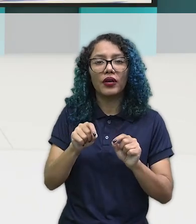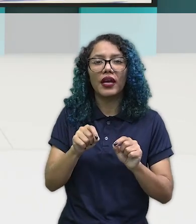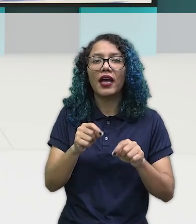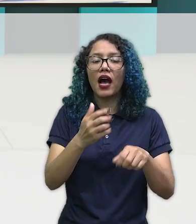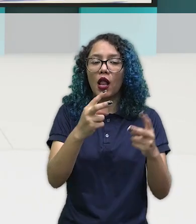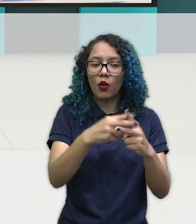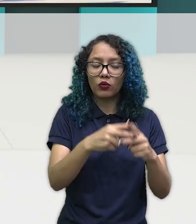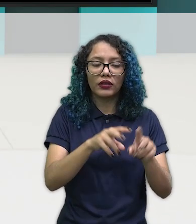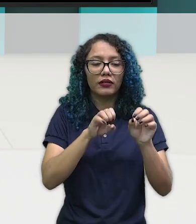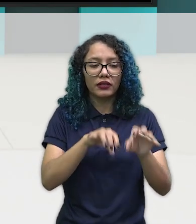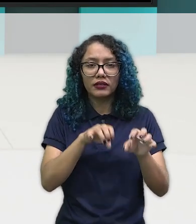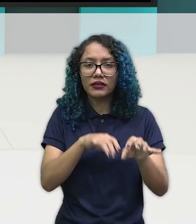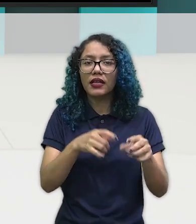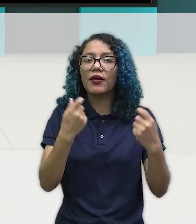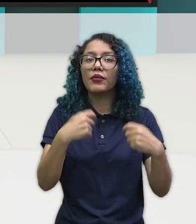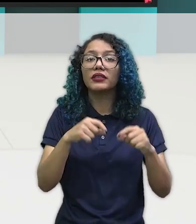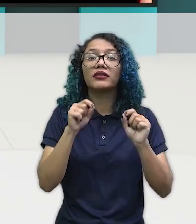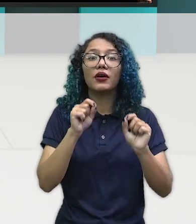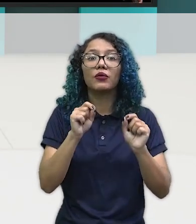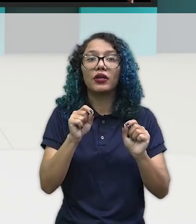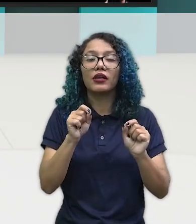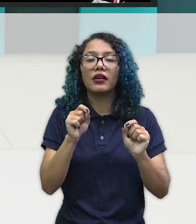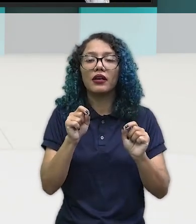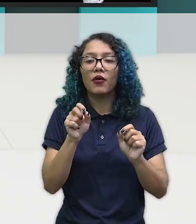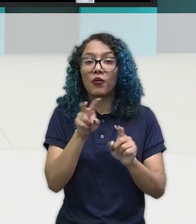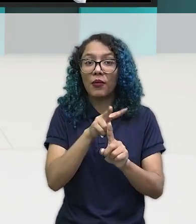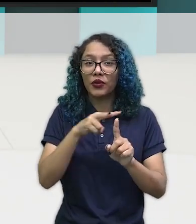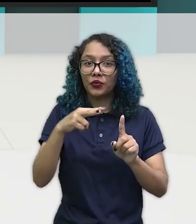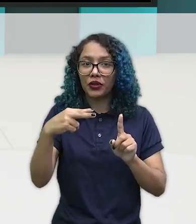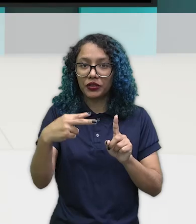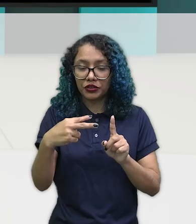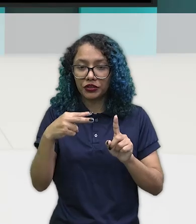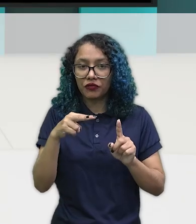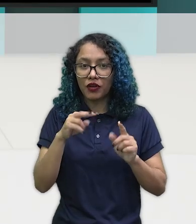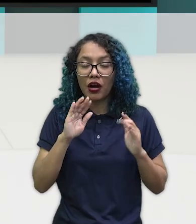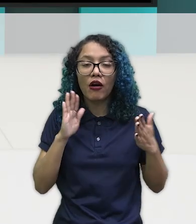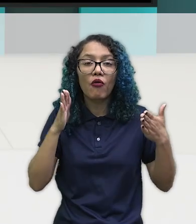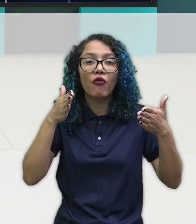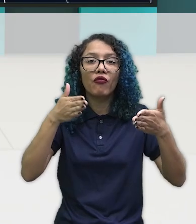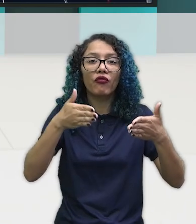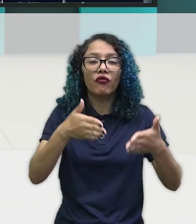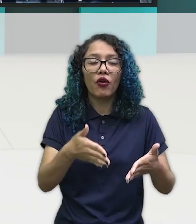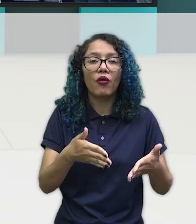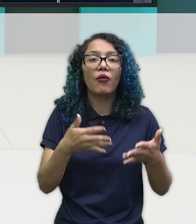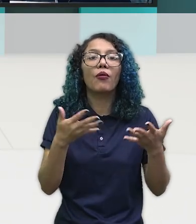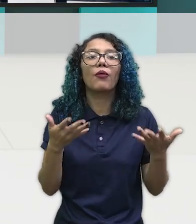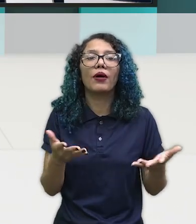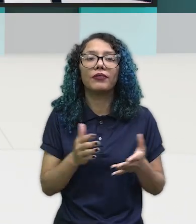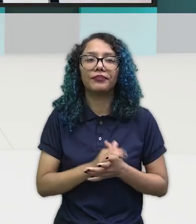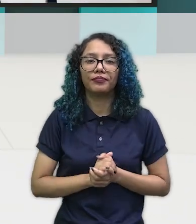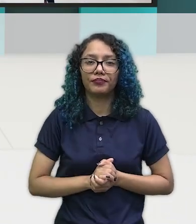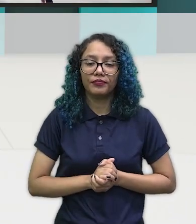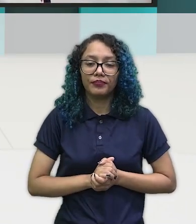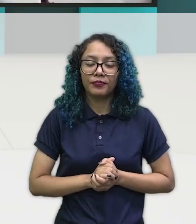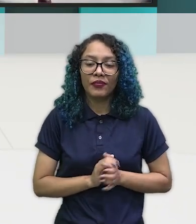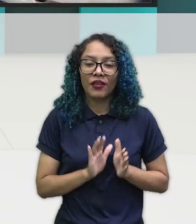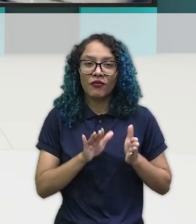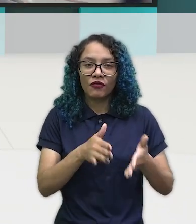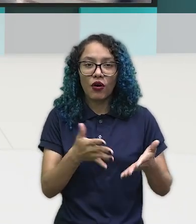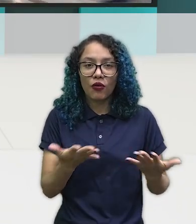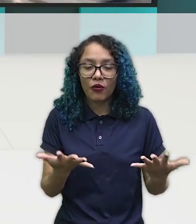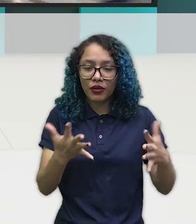essas modalidades seja alguém que tenha um olhar voltado justamente para a